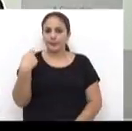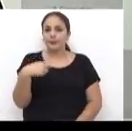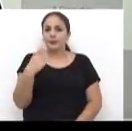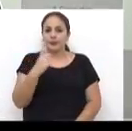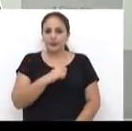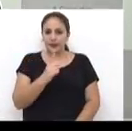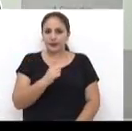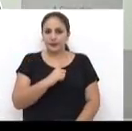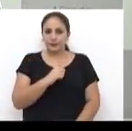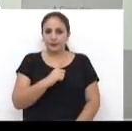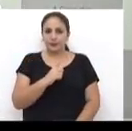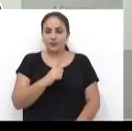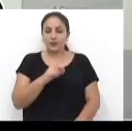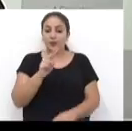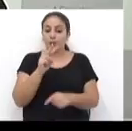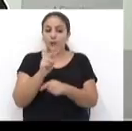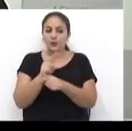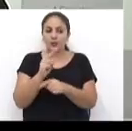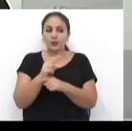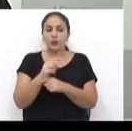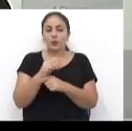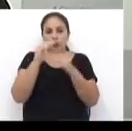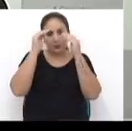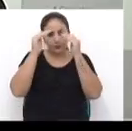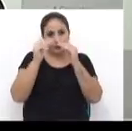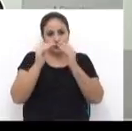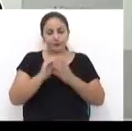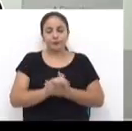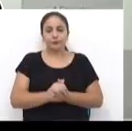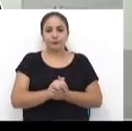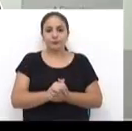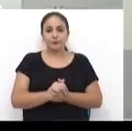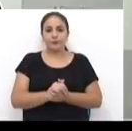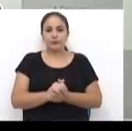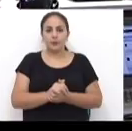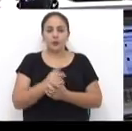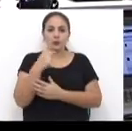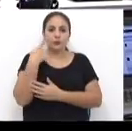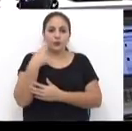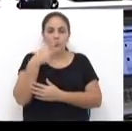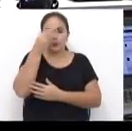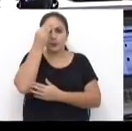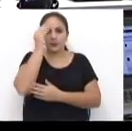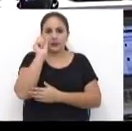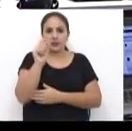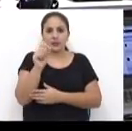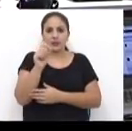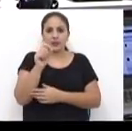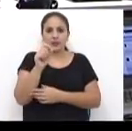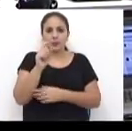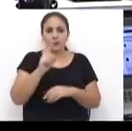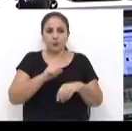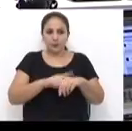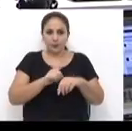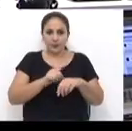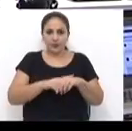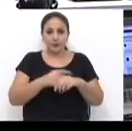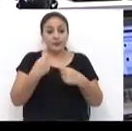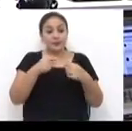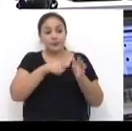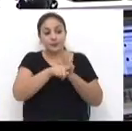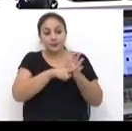as pessoas merecem, no mínimo, ser tratado com o devido respeito. Os parlamentares entendem que